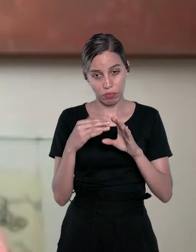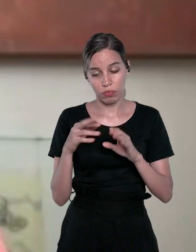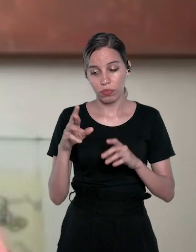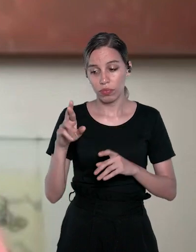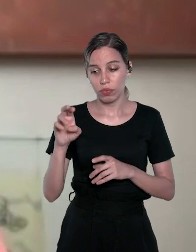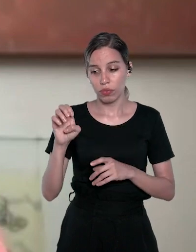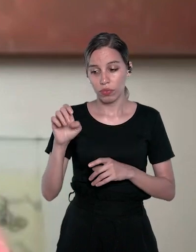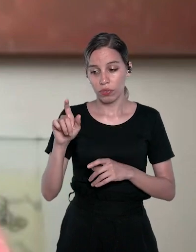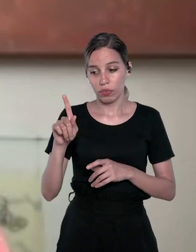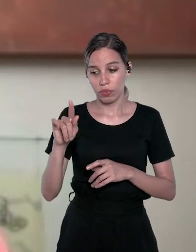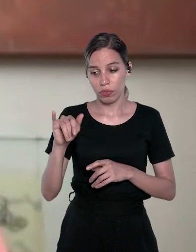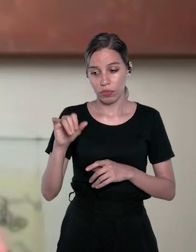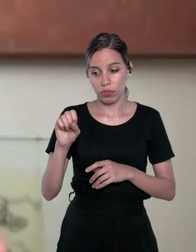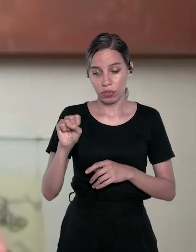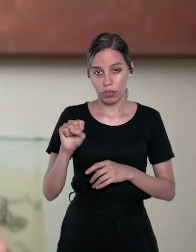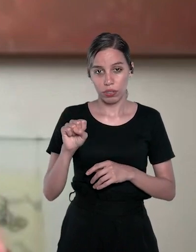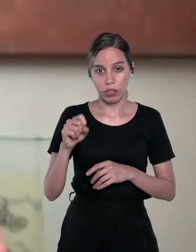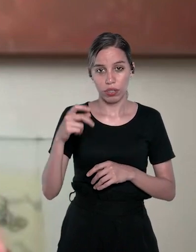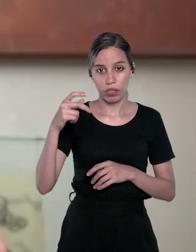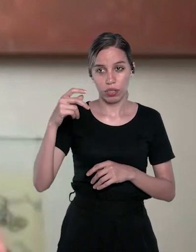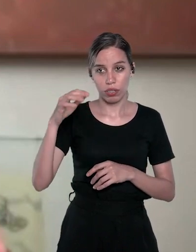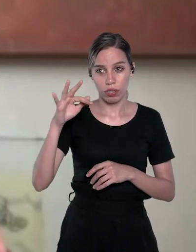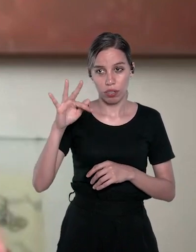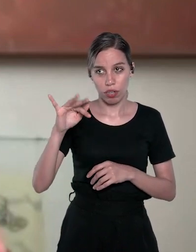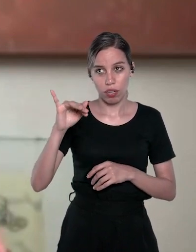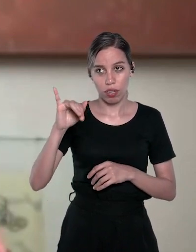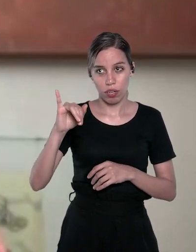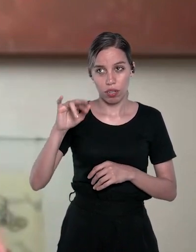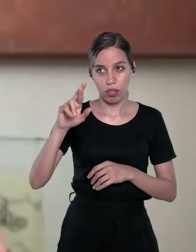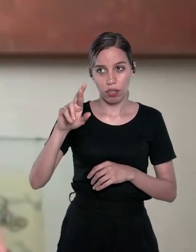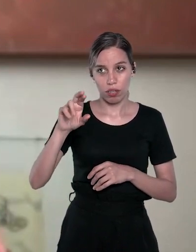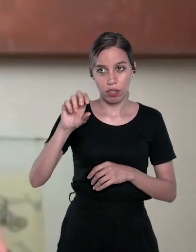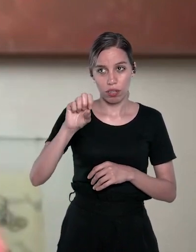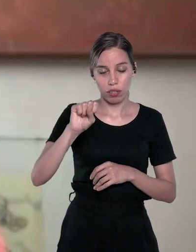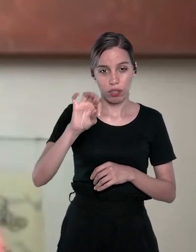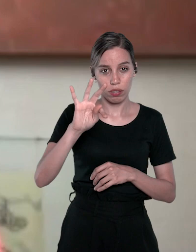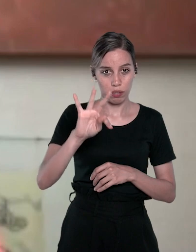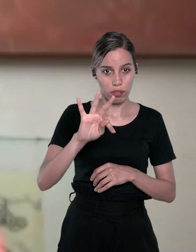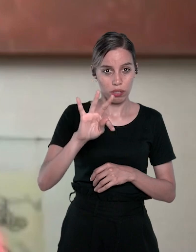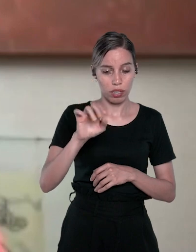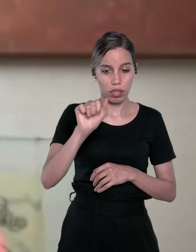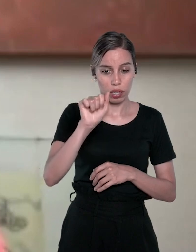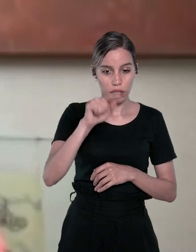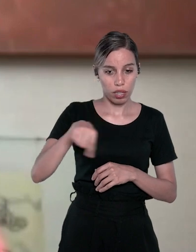Regis First, de primeiro em inglês,